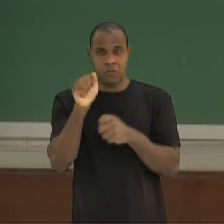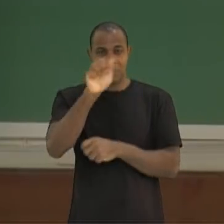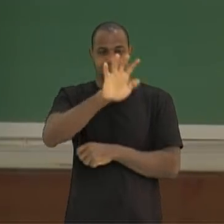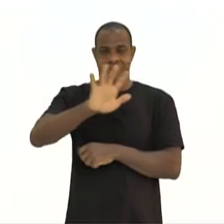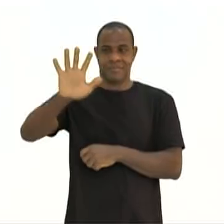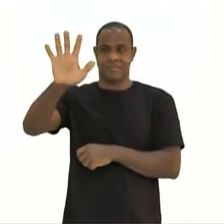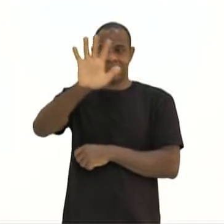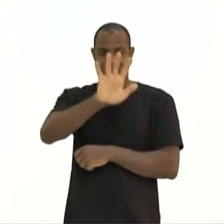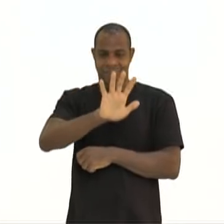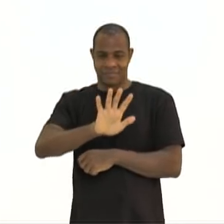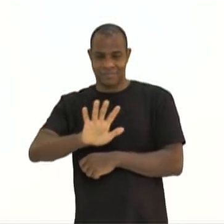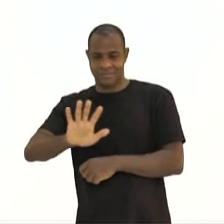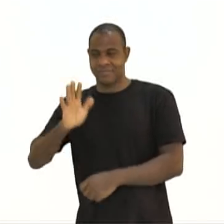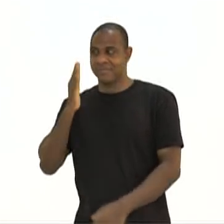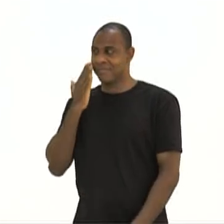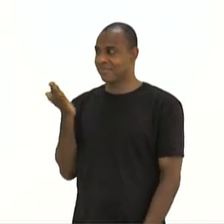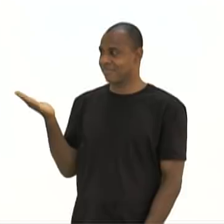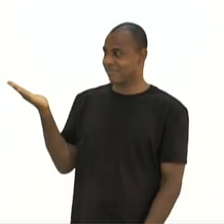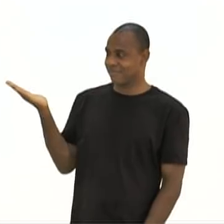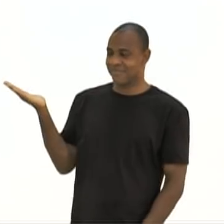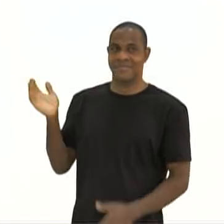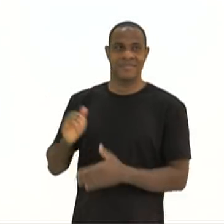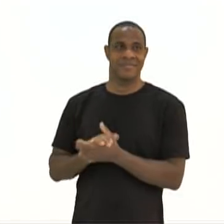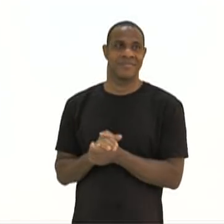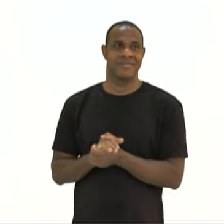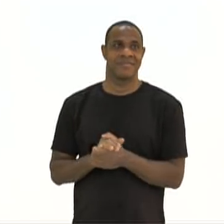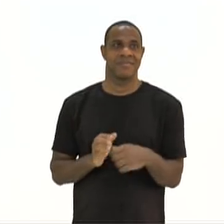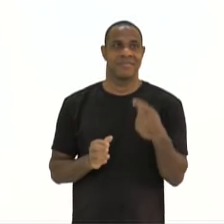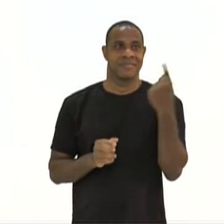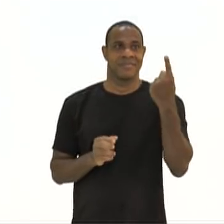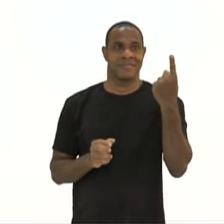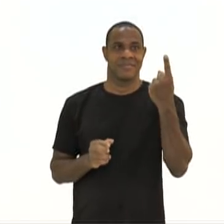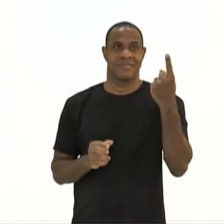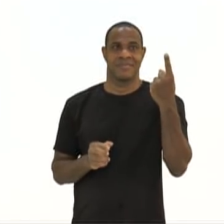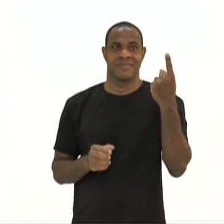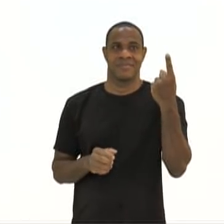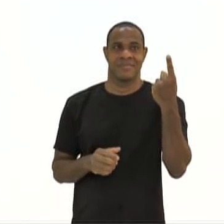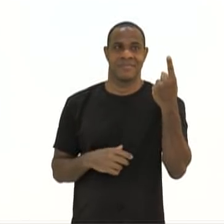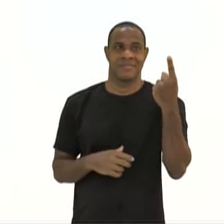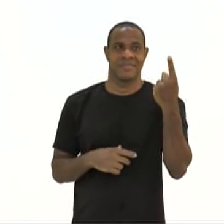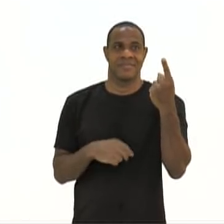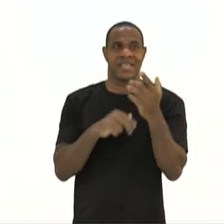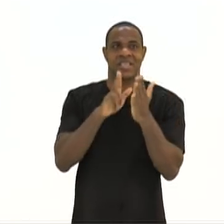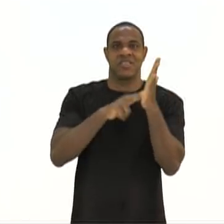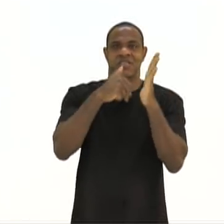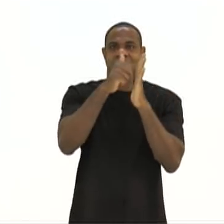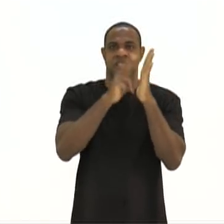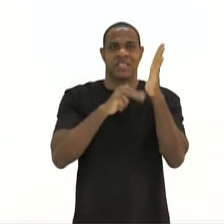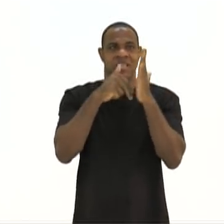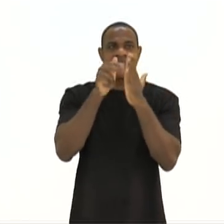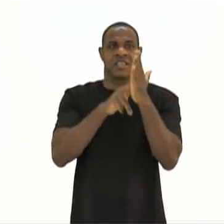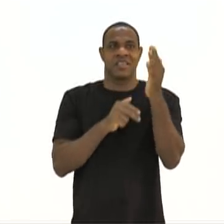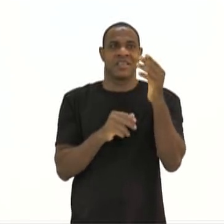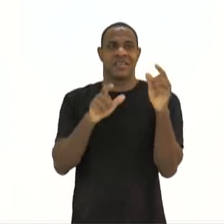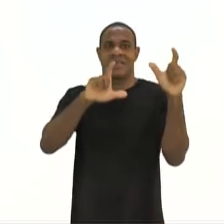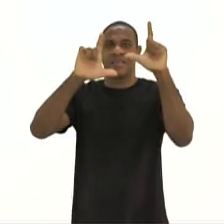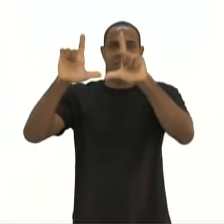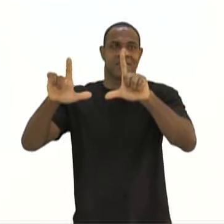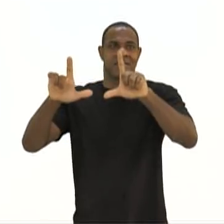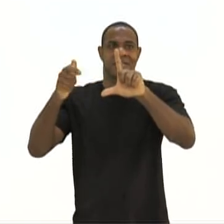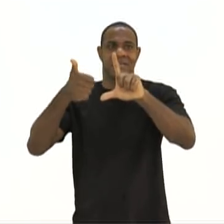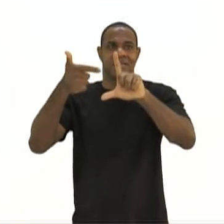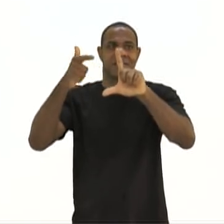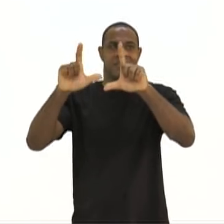tenho aqui. Então, vamos lá, vamos ver comigo. Na primeira imagem, eu tenho algumas tintas. Na segunda,